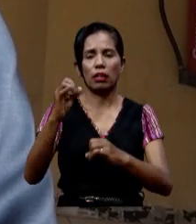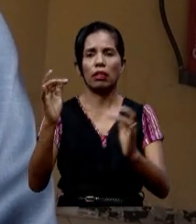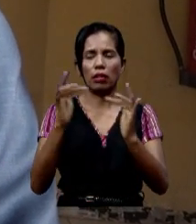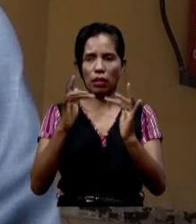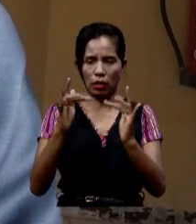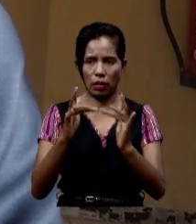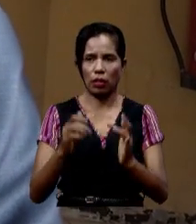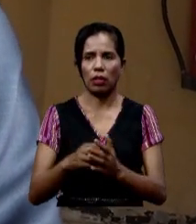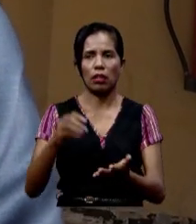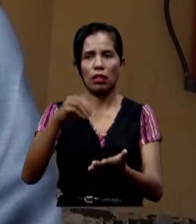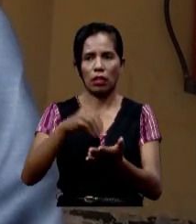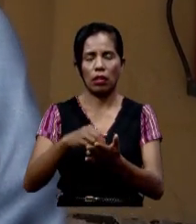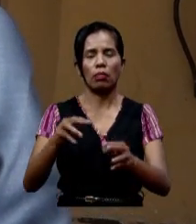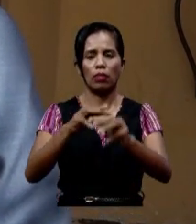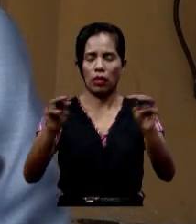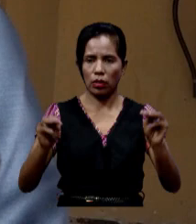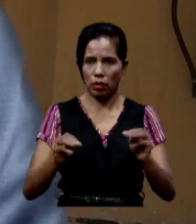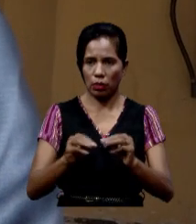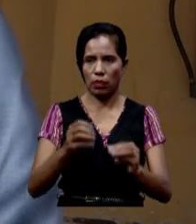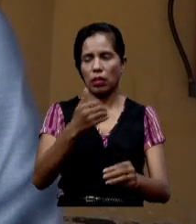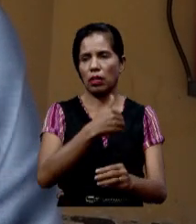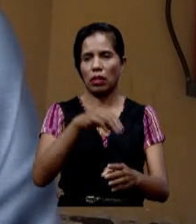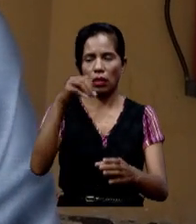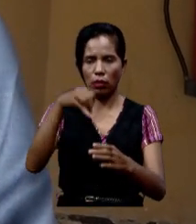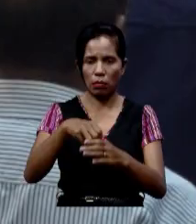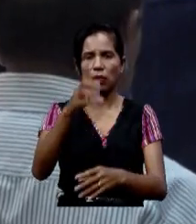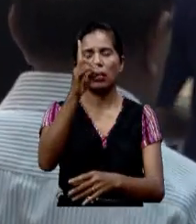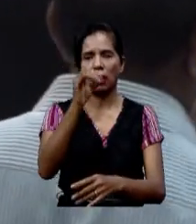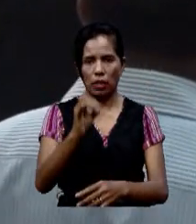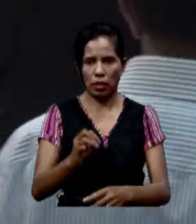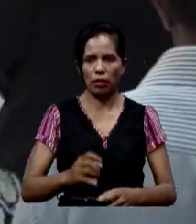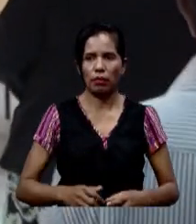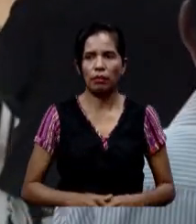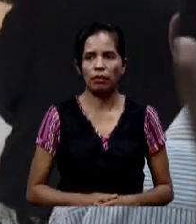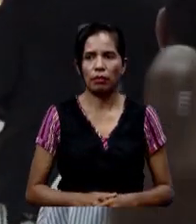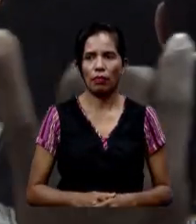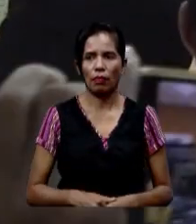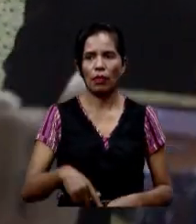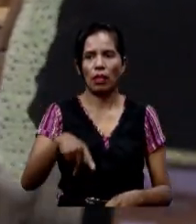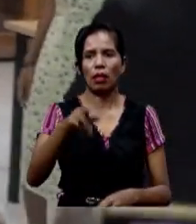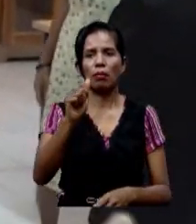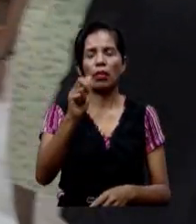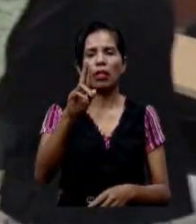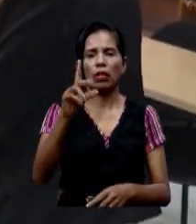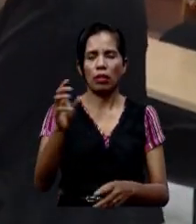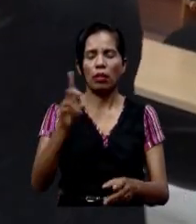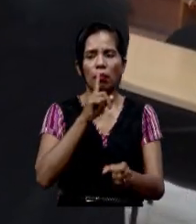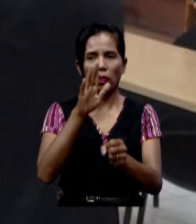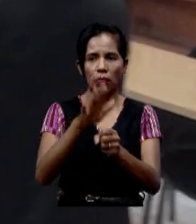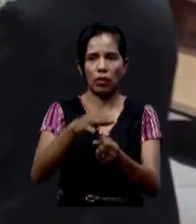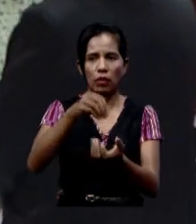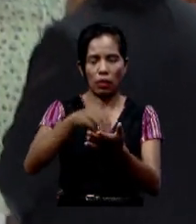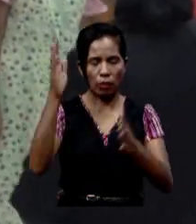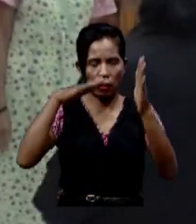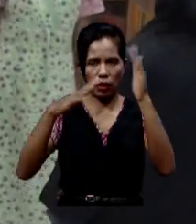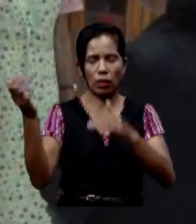Colocação à internet e a distritos, municípios, incluímos e a Dililara. Paulo Remédios promete se ajusta o problema Sirané e a